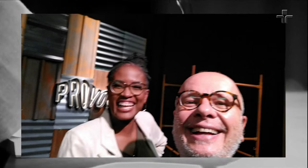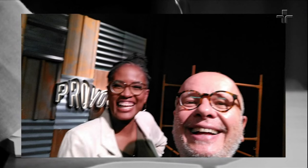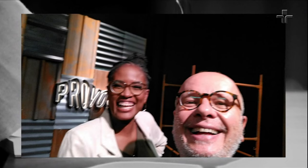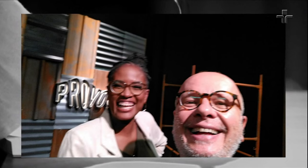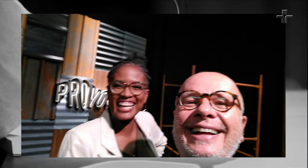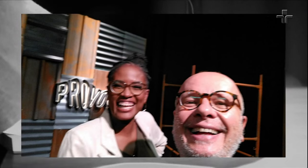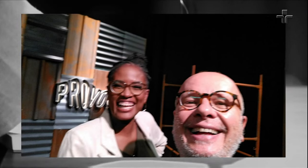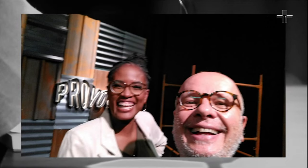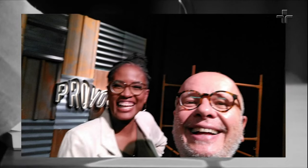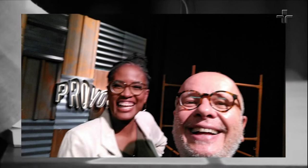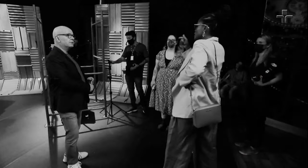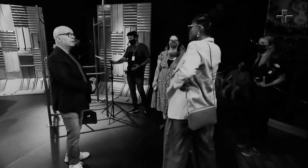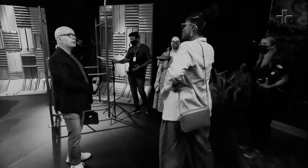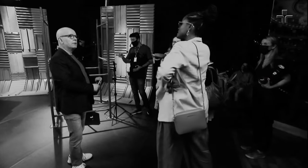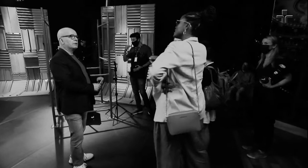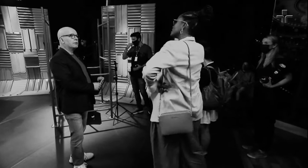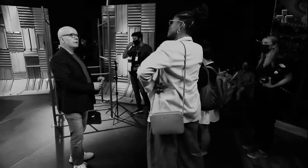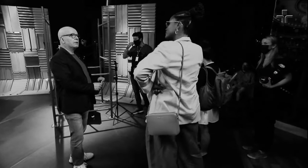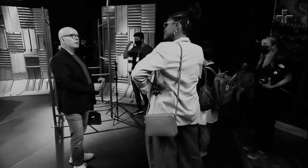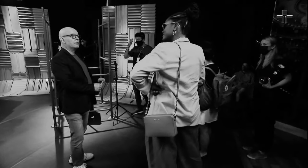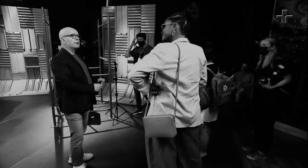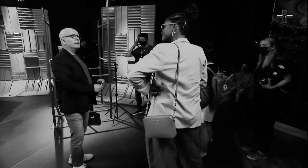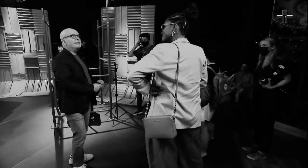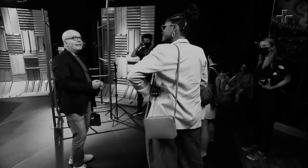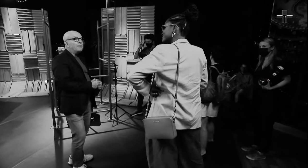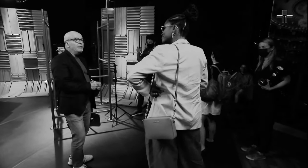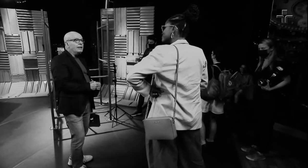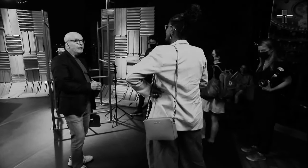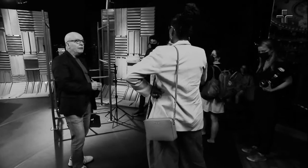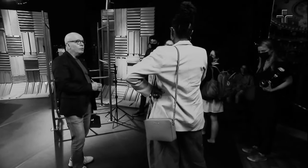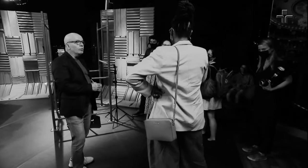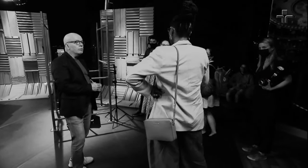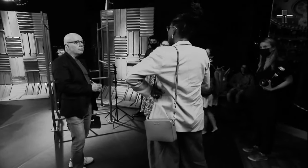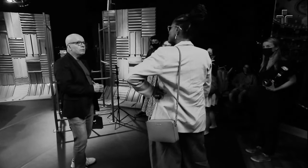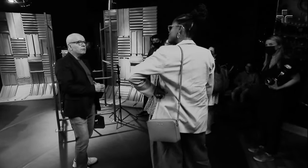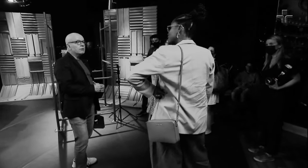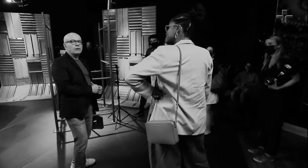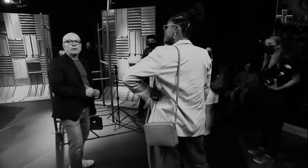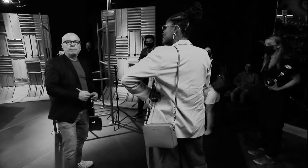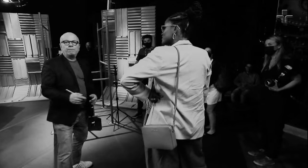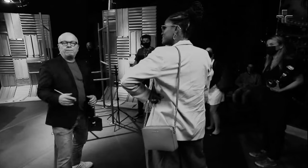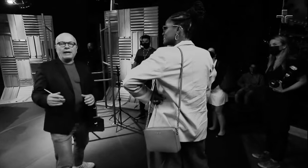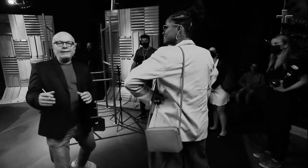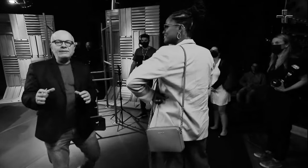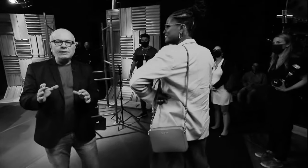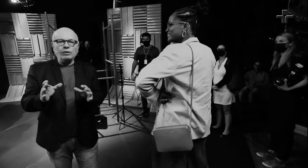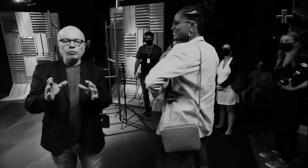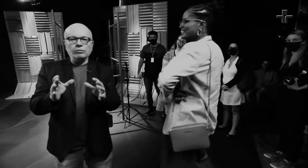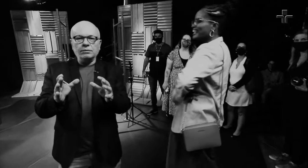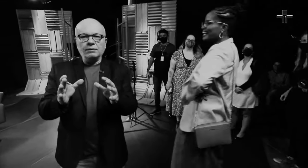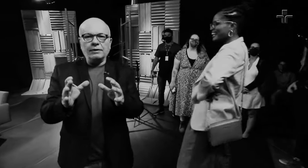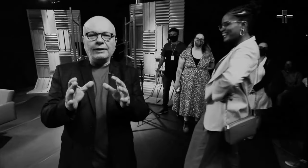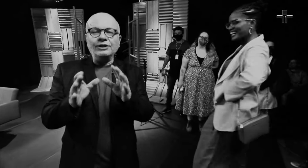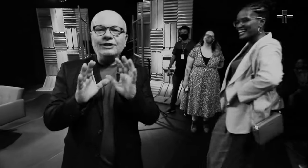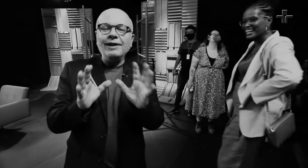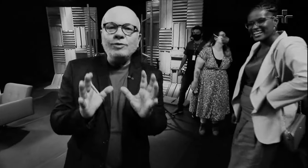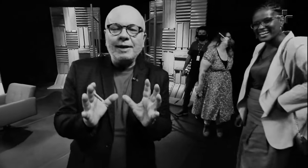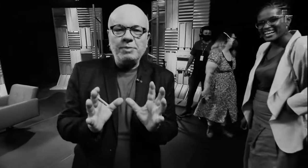é dia da mulher e minha filha você tá brincando atenção